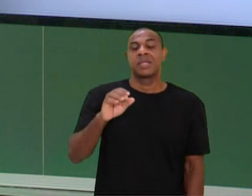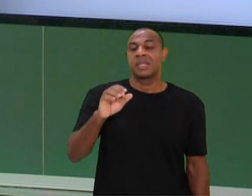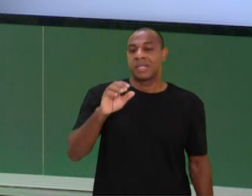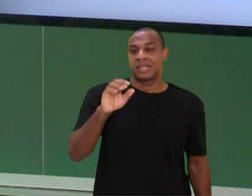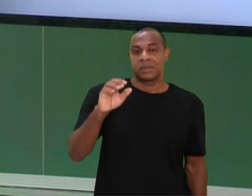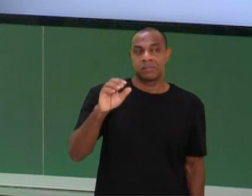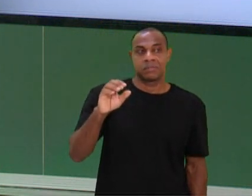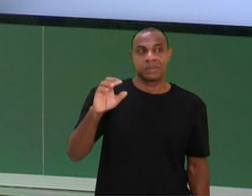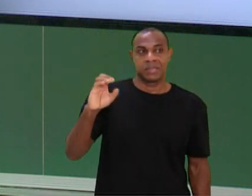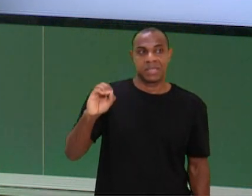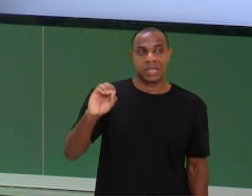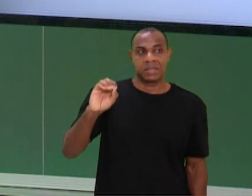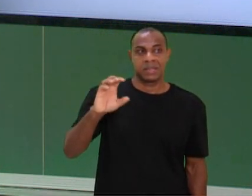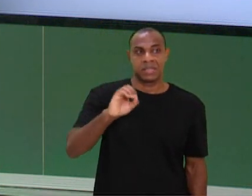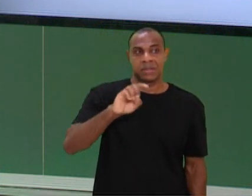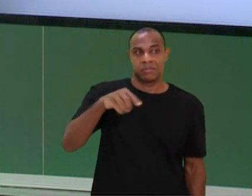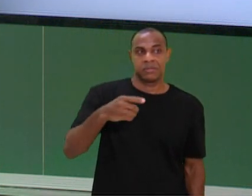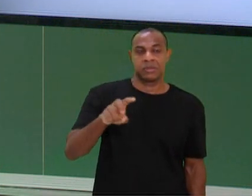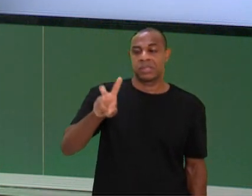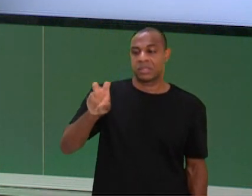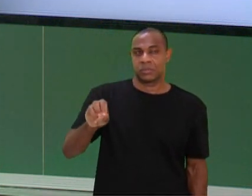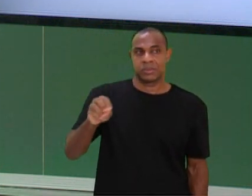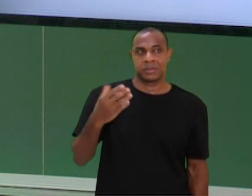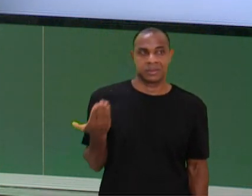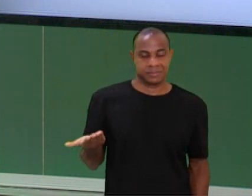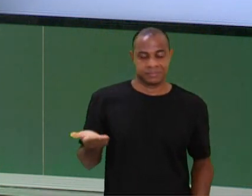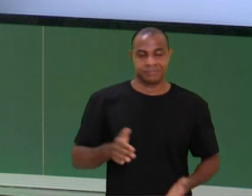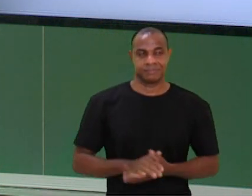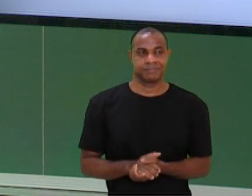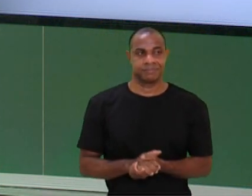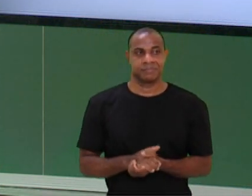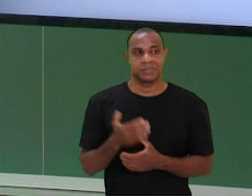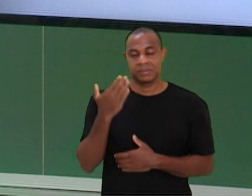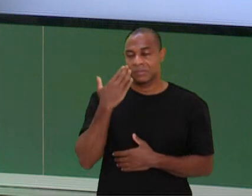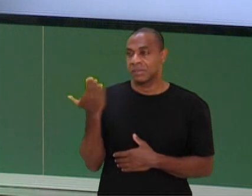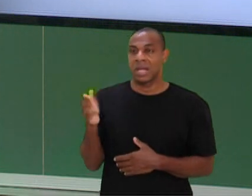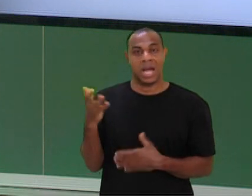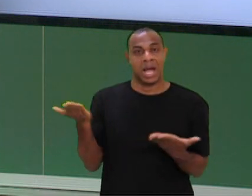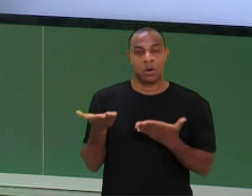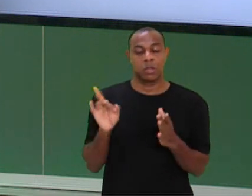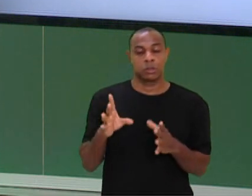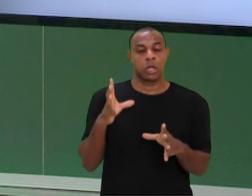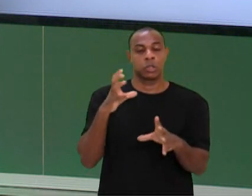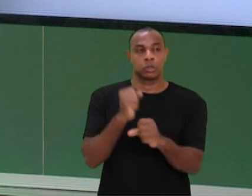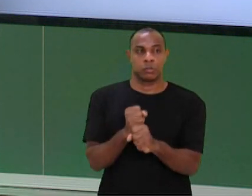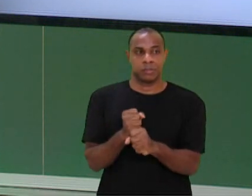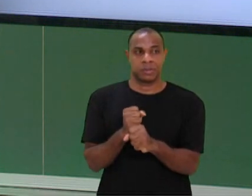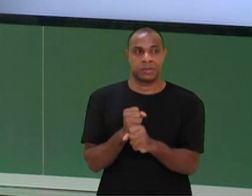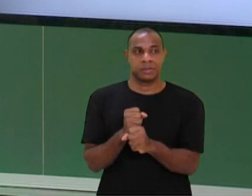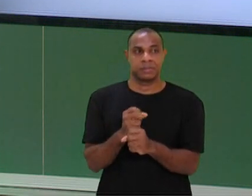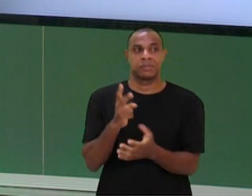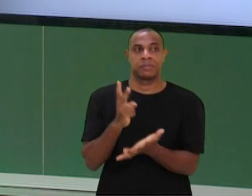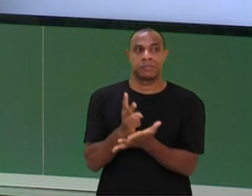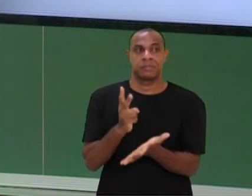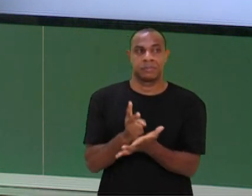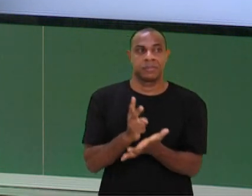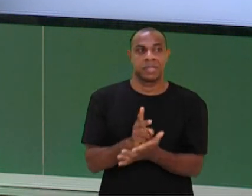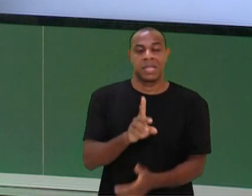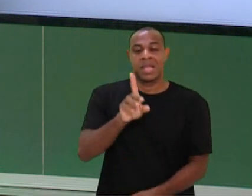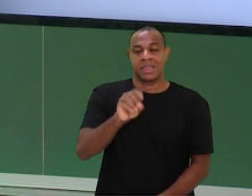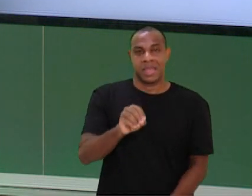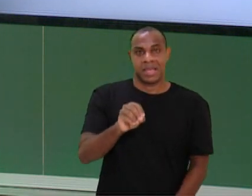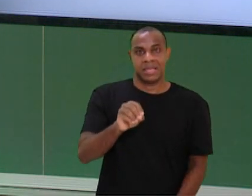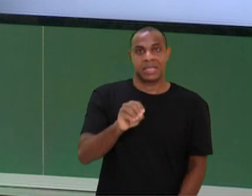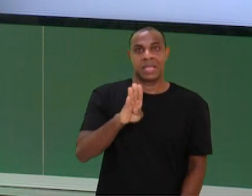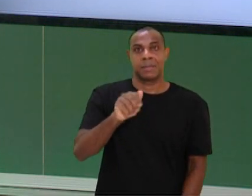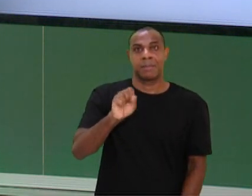0,50. E aí, cara, é só correr para o abraço. O que vai acontecer? Só somar. Você conserva a base 10, certo?